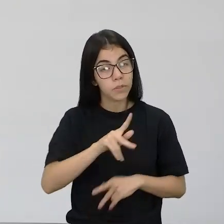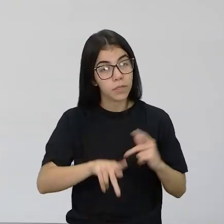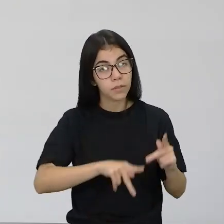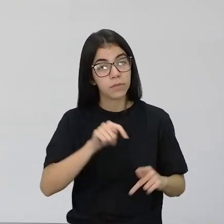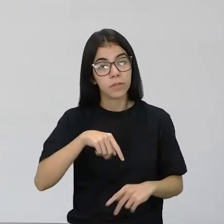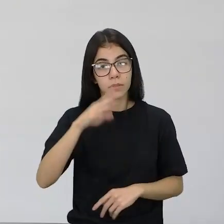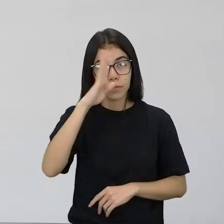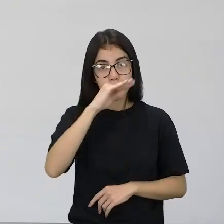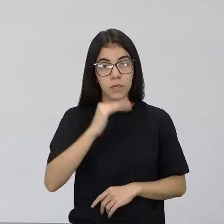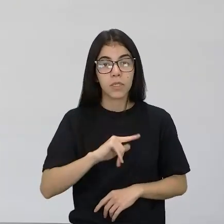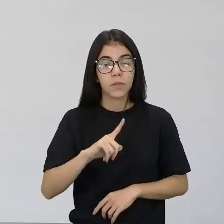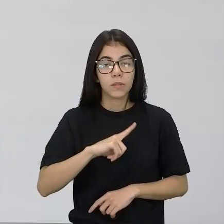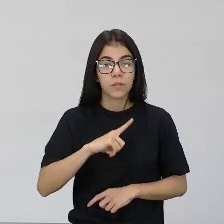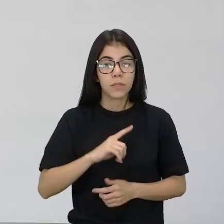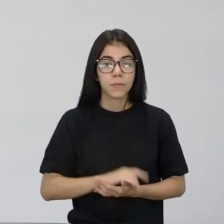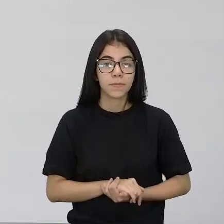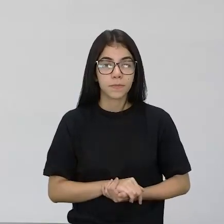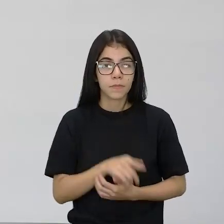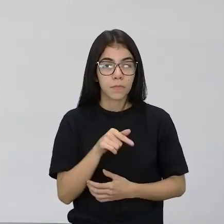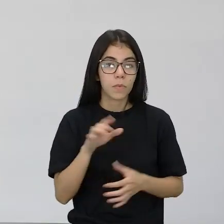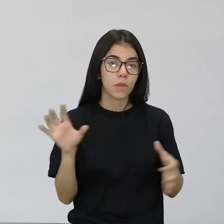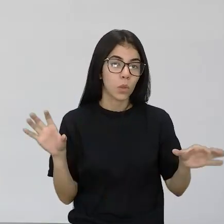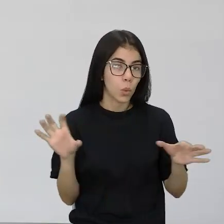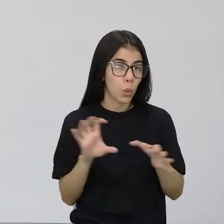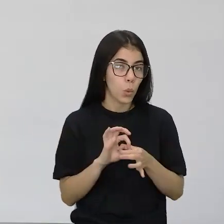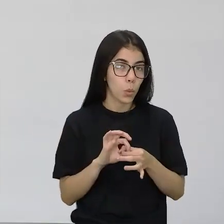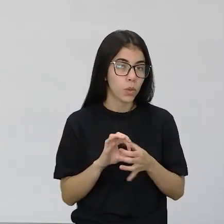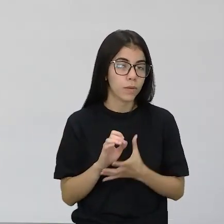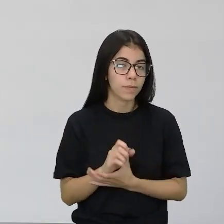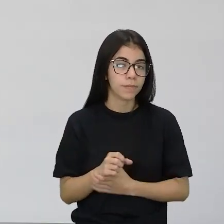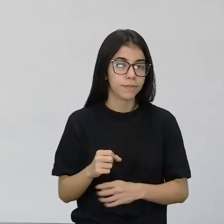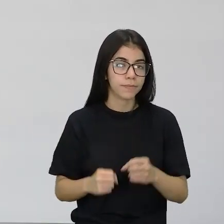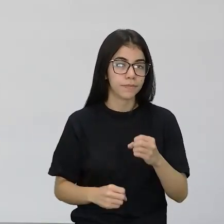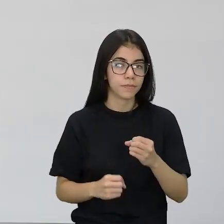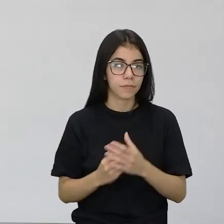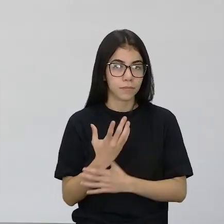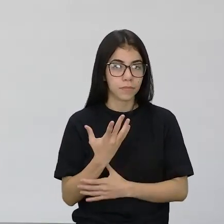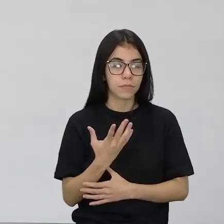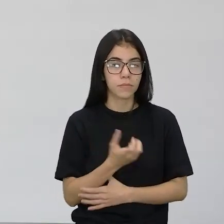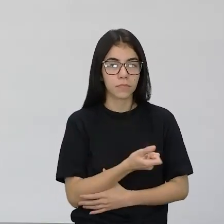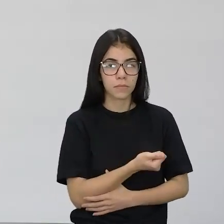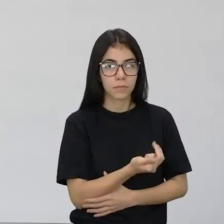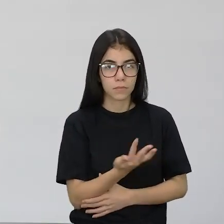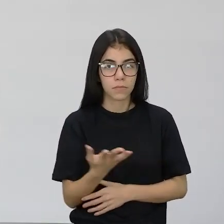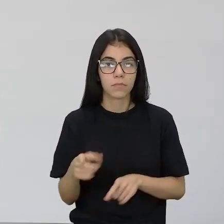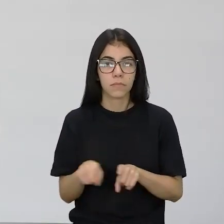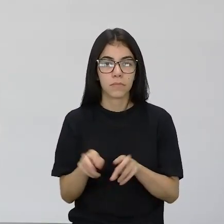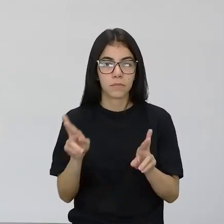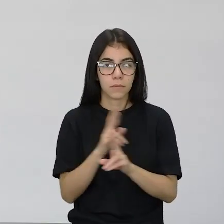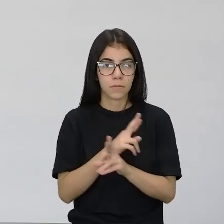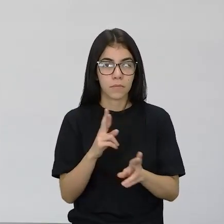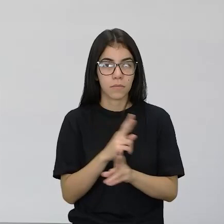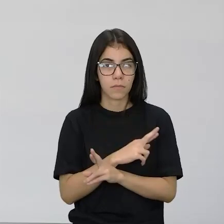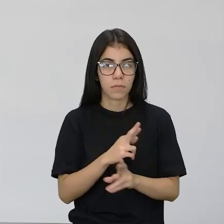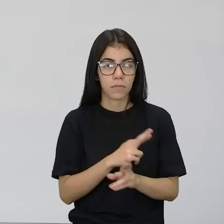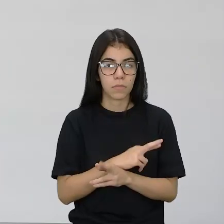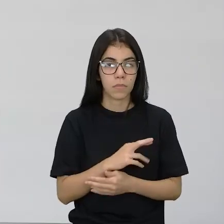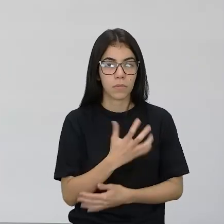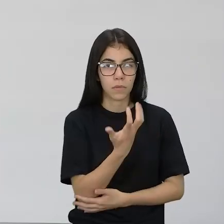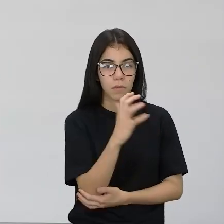tem esse viés aí de cultivar a natureza, cultivar aí a relação com o meio